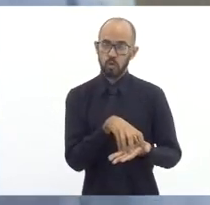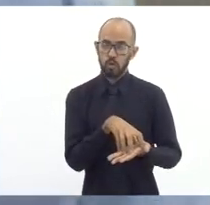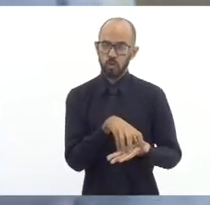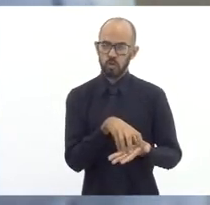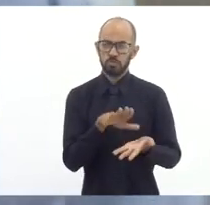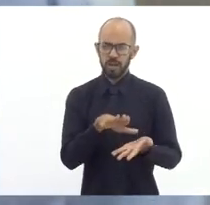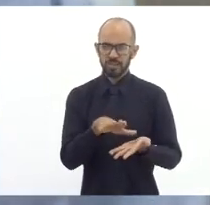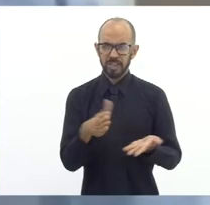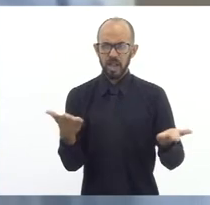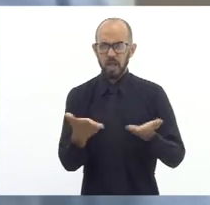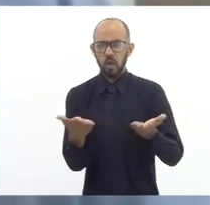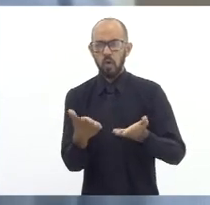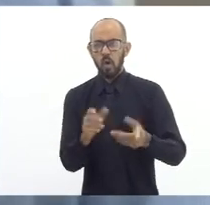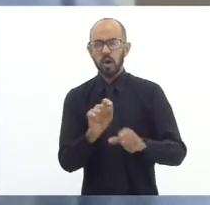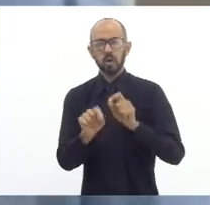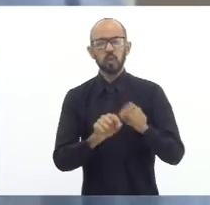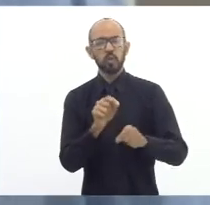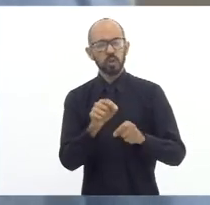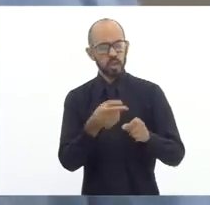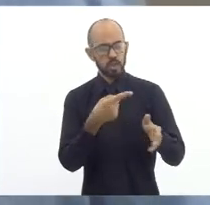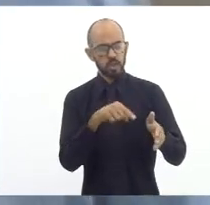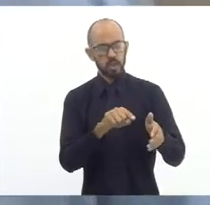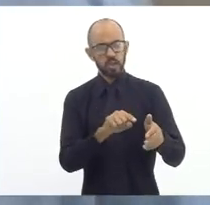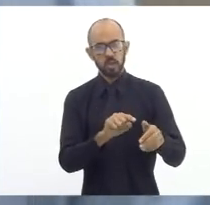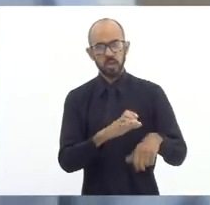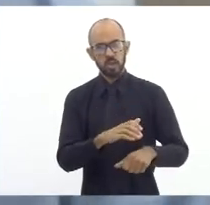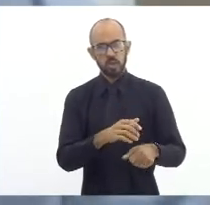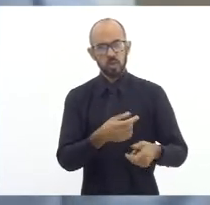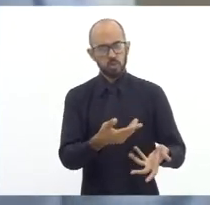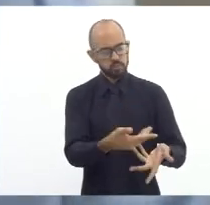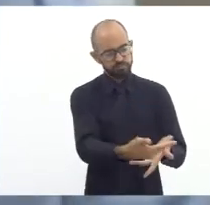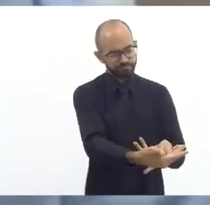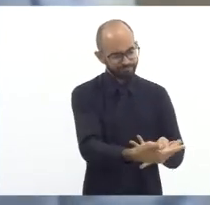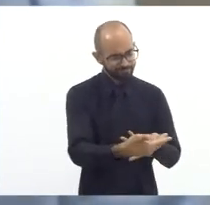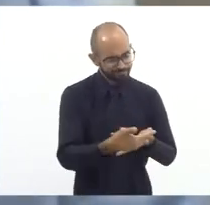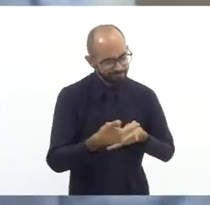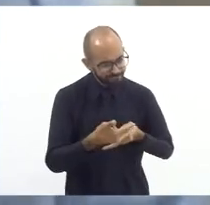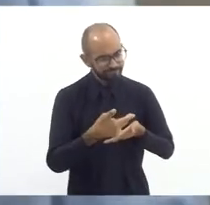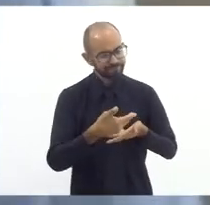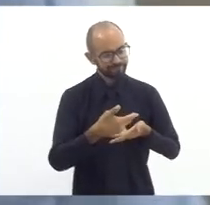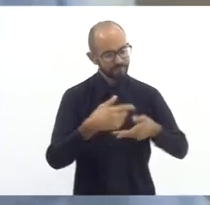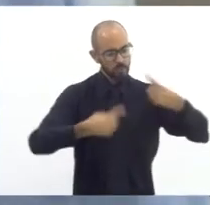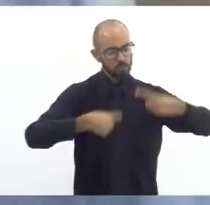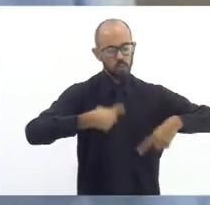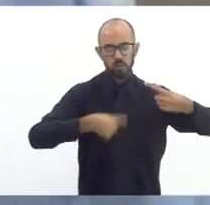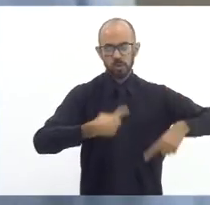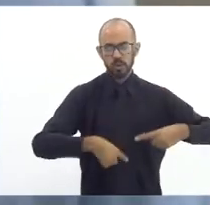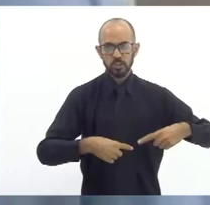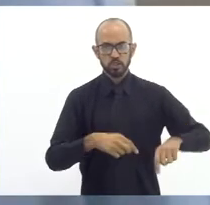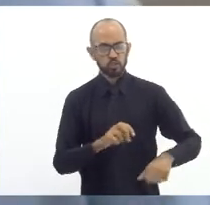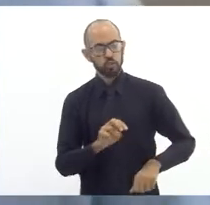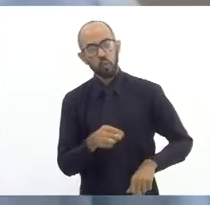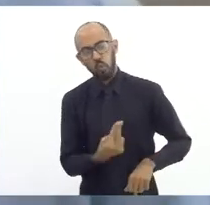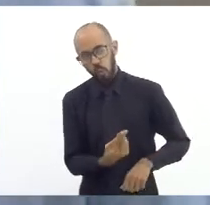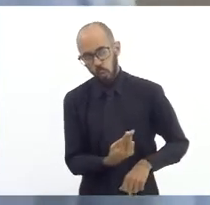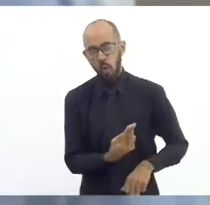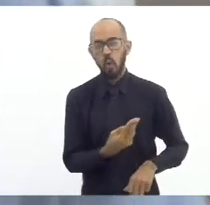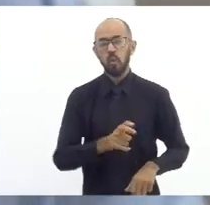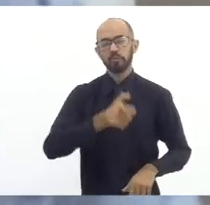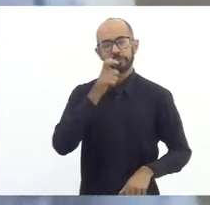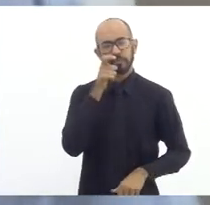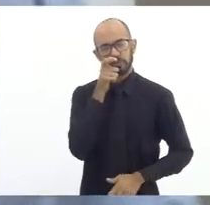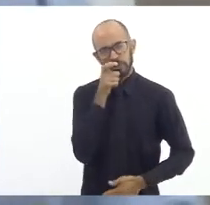Mas agora, o clientelismo político, não sei lá de quem o